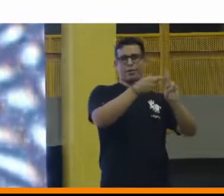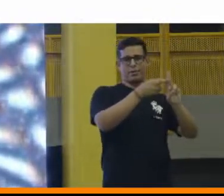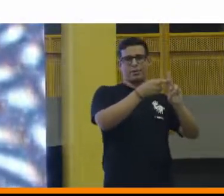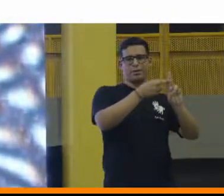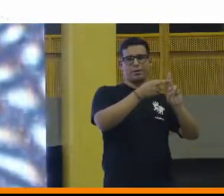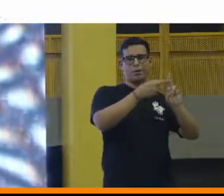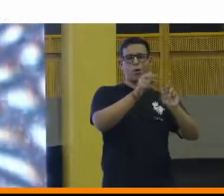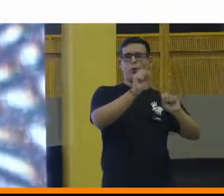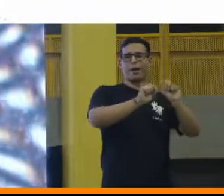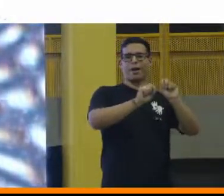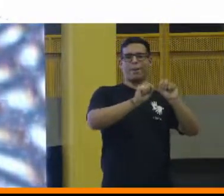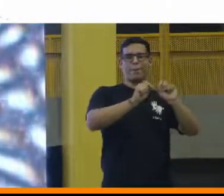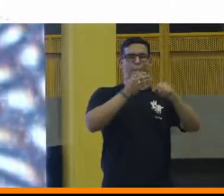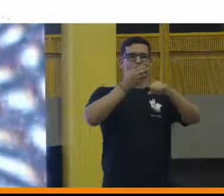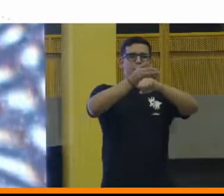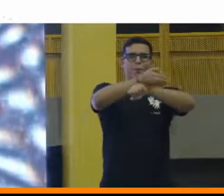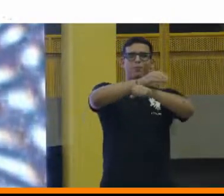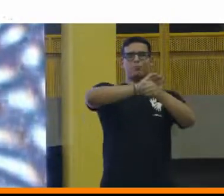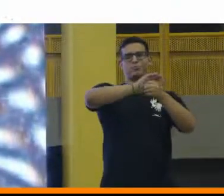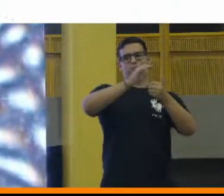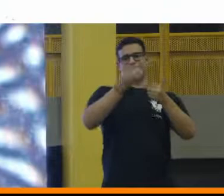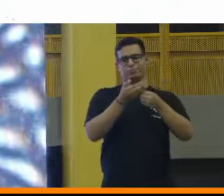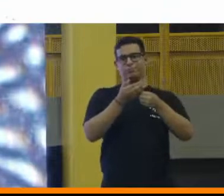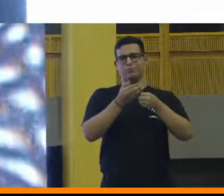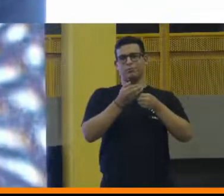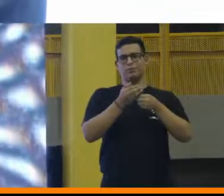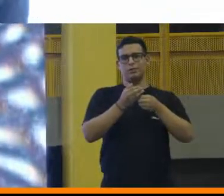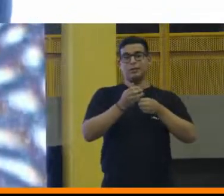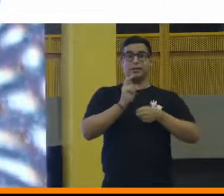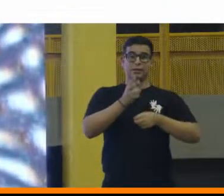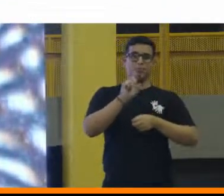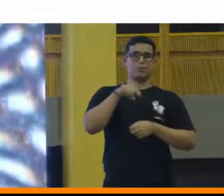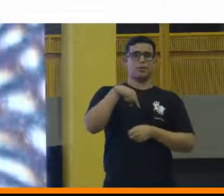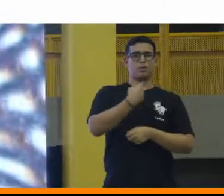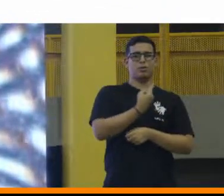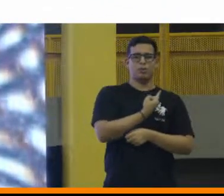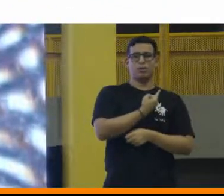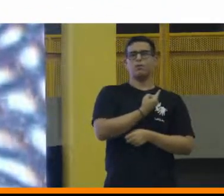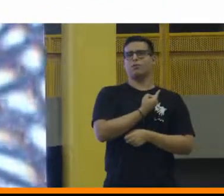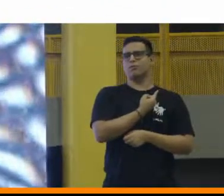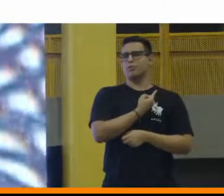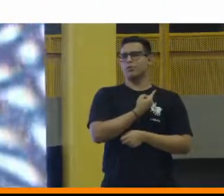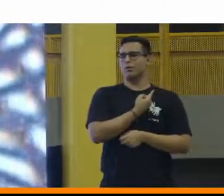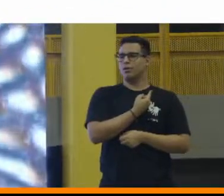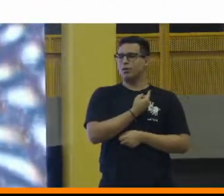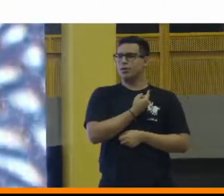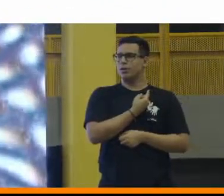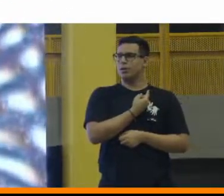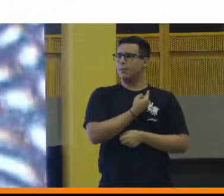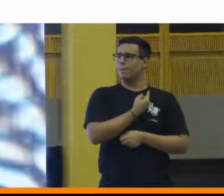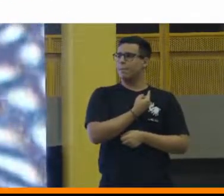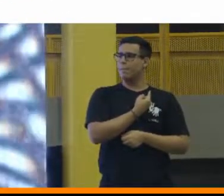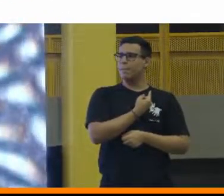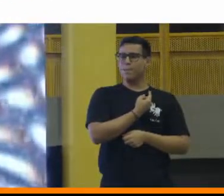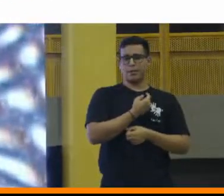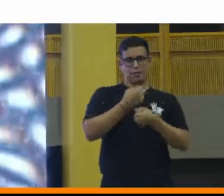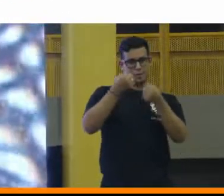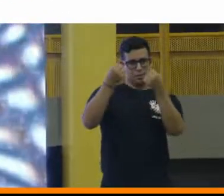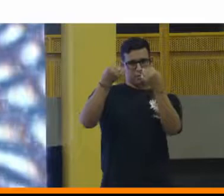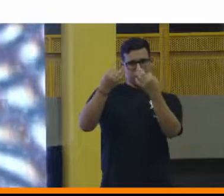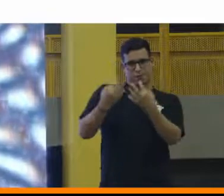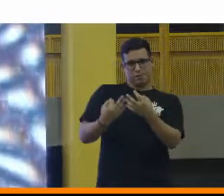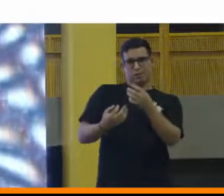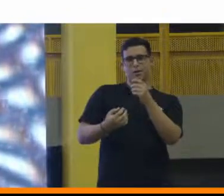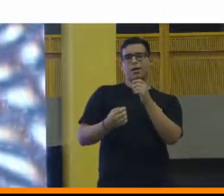do ginásio. Então toda vez que a gente vai escolher descrever uma posição, a gente faz